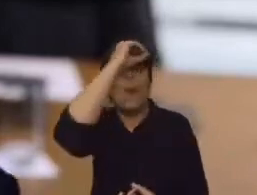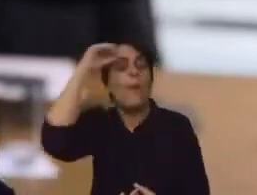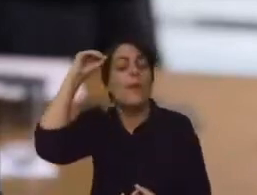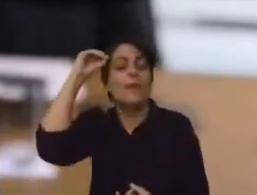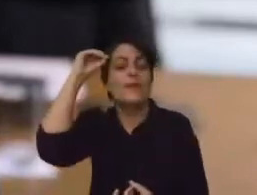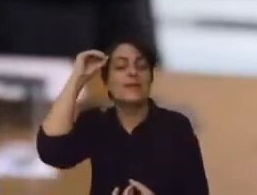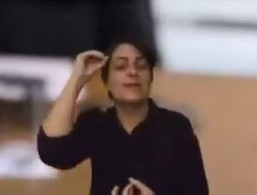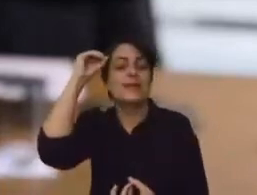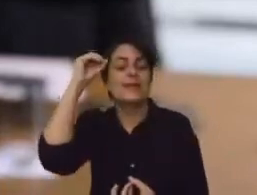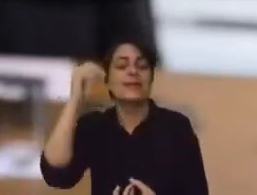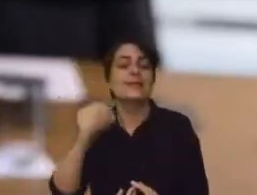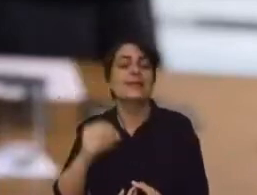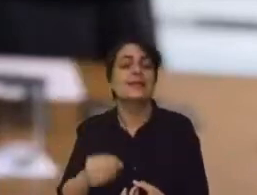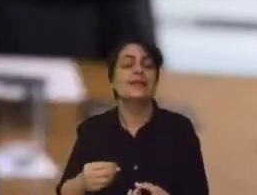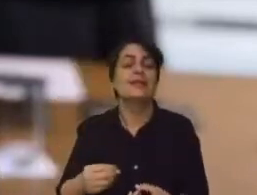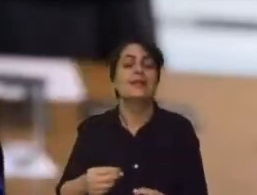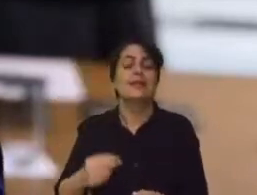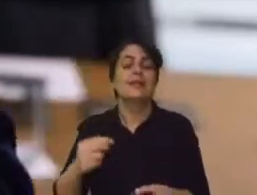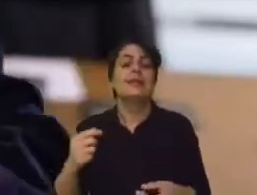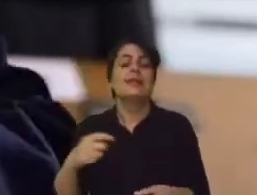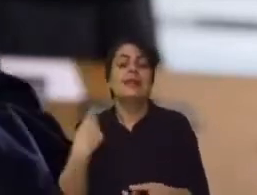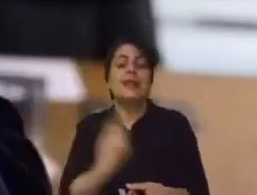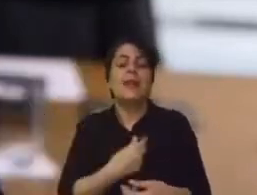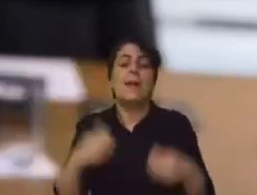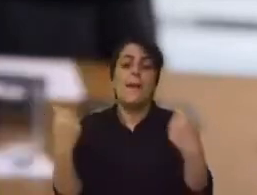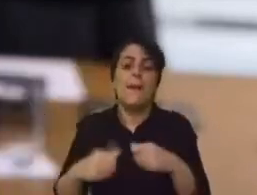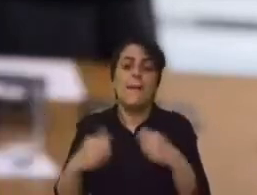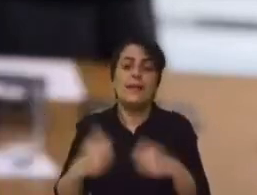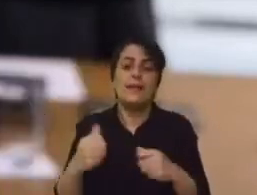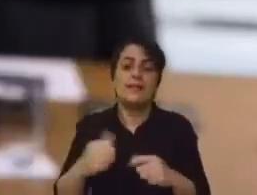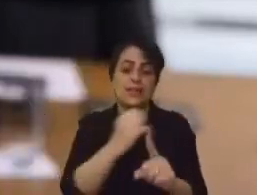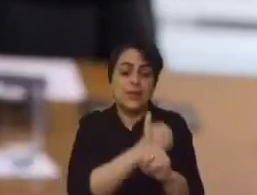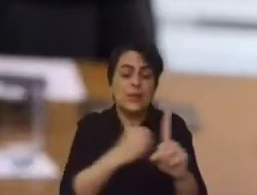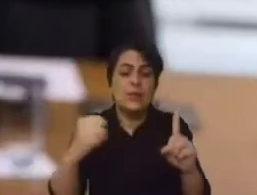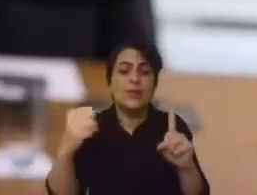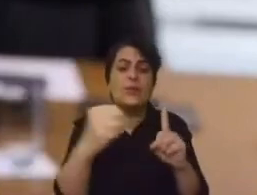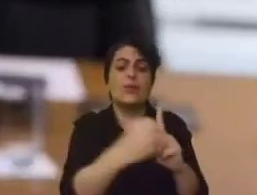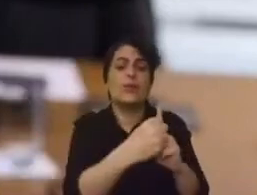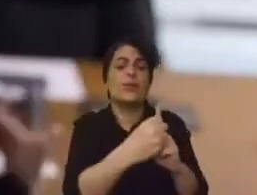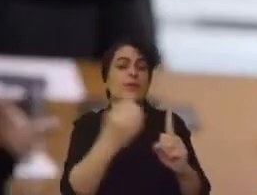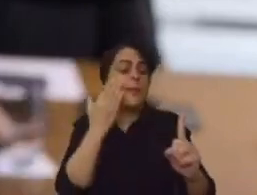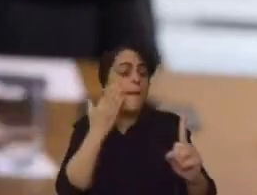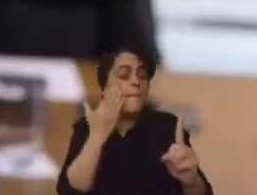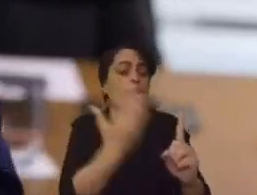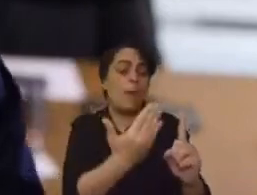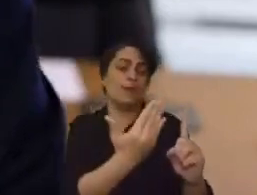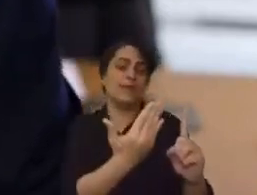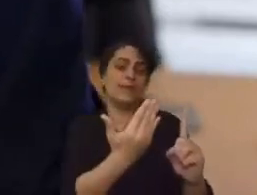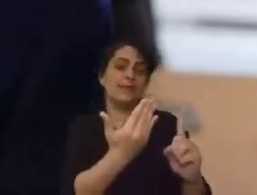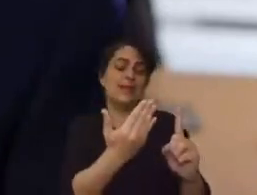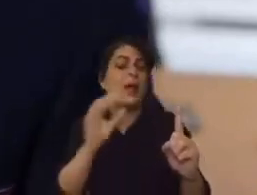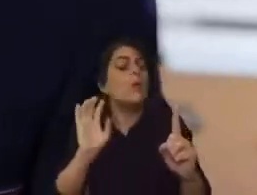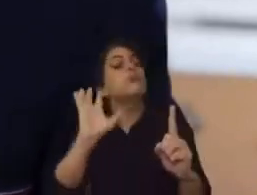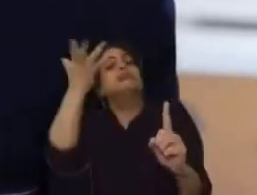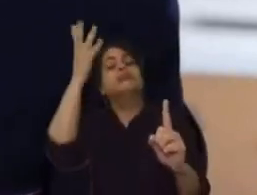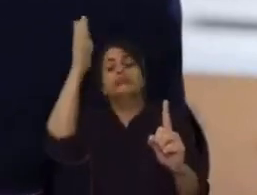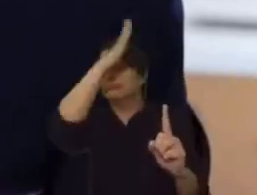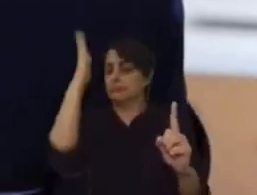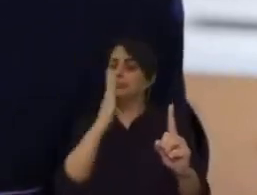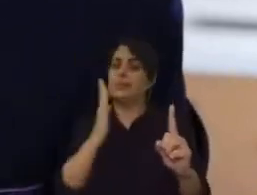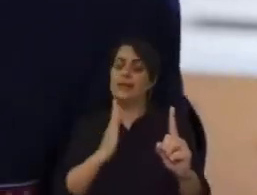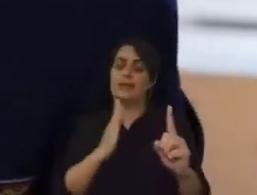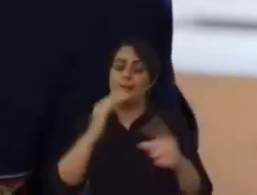da gente provar para a sociedade o que estava acontecendo no Brasil naquele instante. Quero agradecer ao